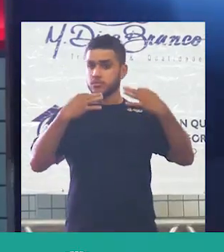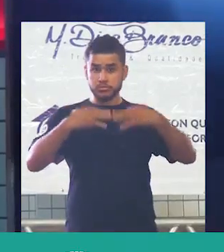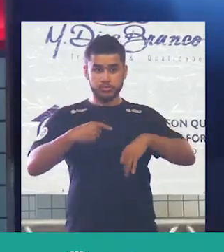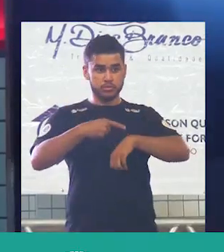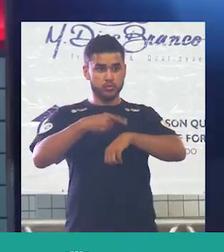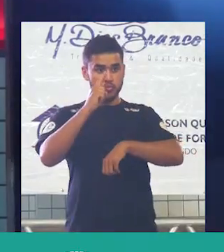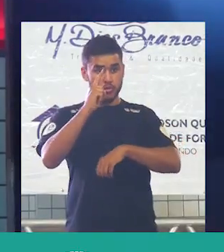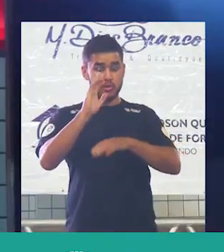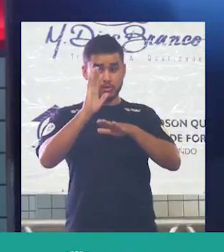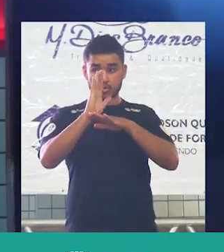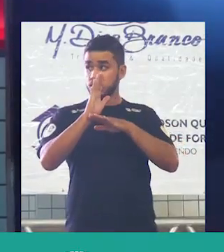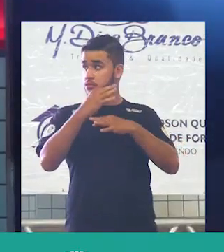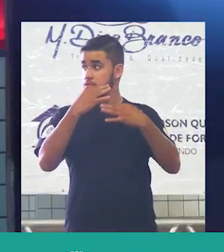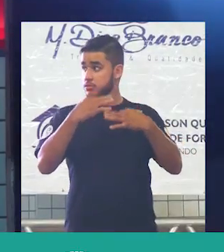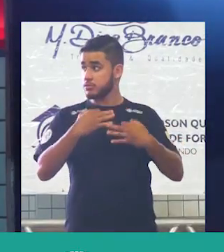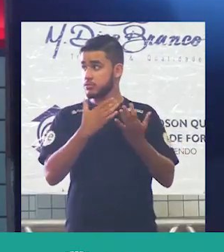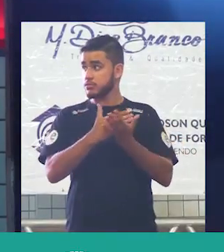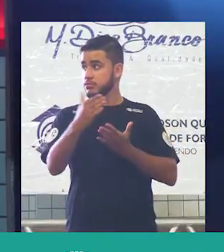pontualmente 1h ou não?